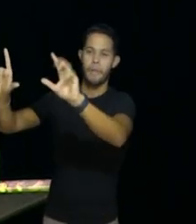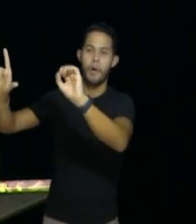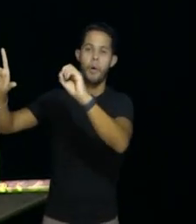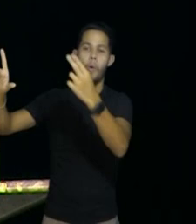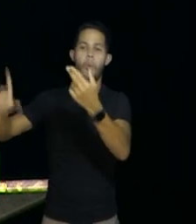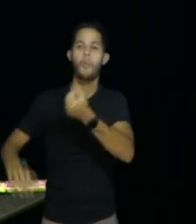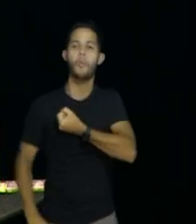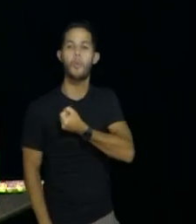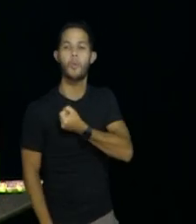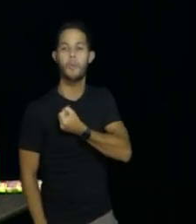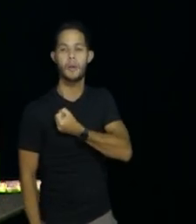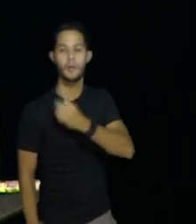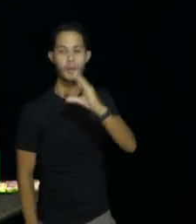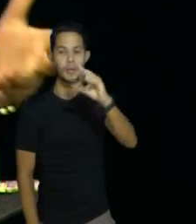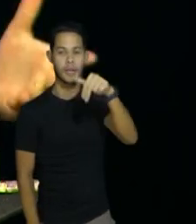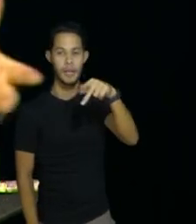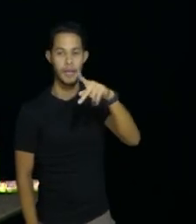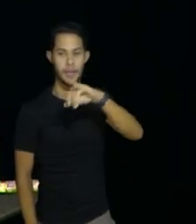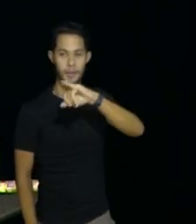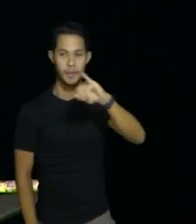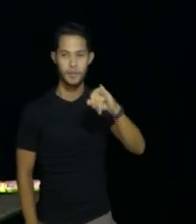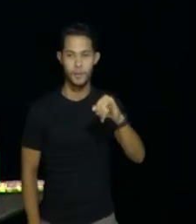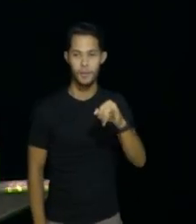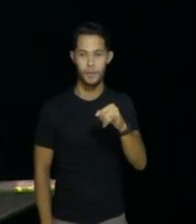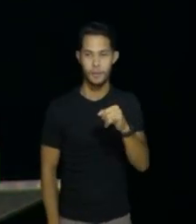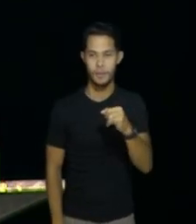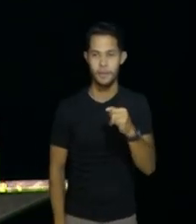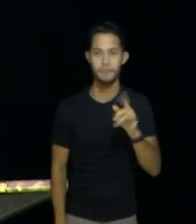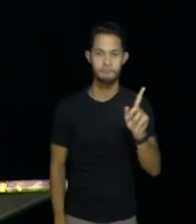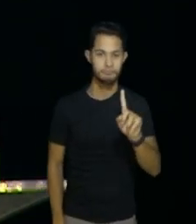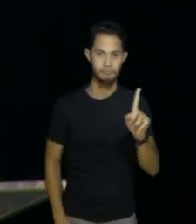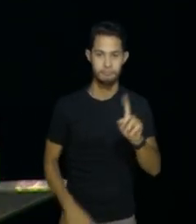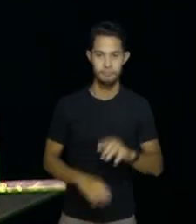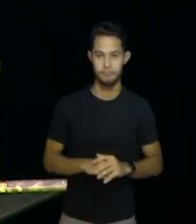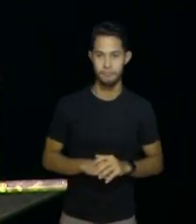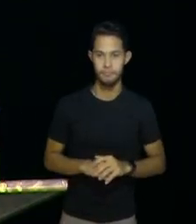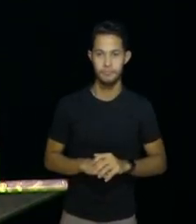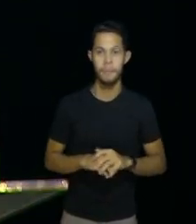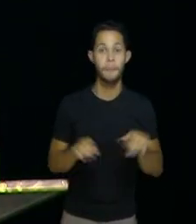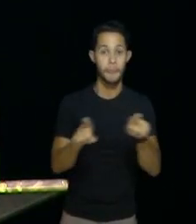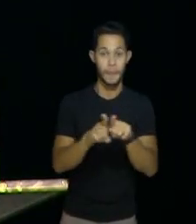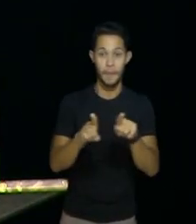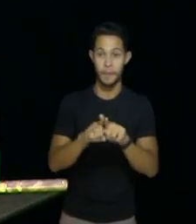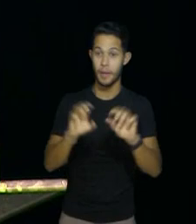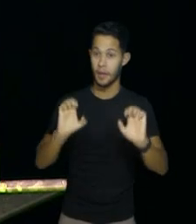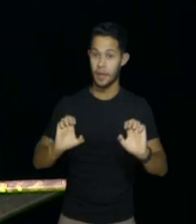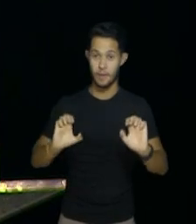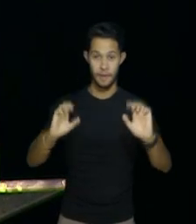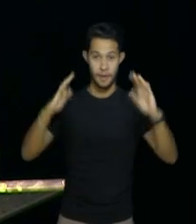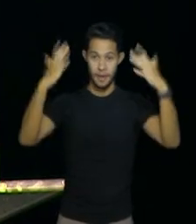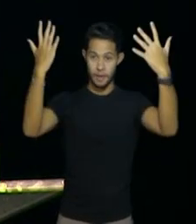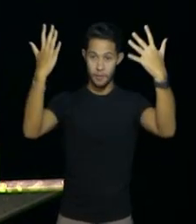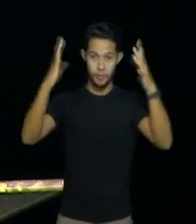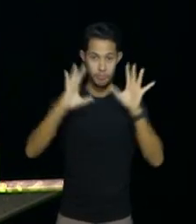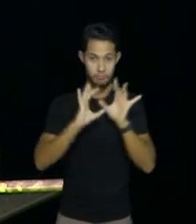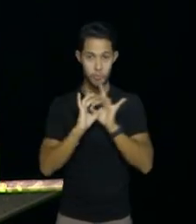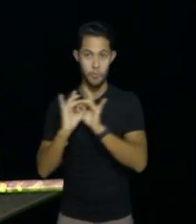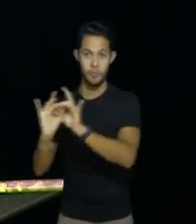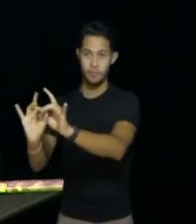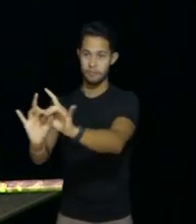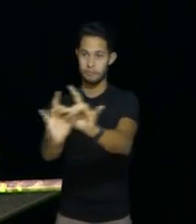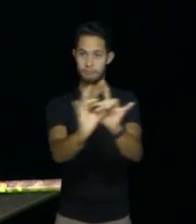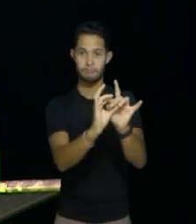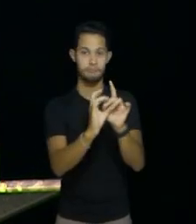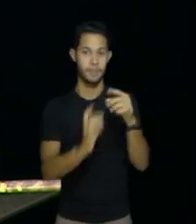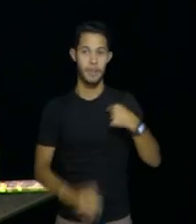da Marcha para Jesus, mas para que eu possa falar desse evento onde une todas as denominações, eu precisava dizer aos senhores